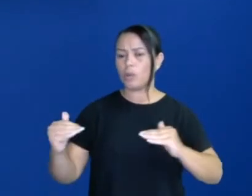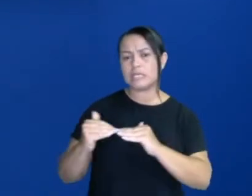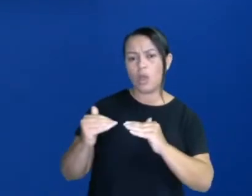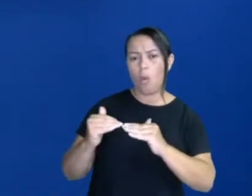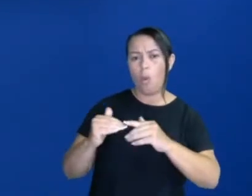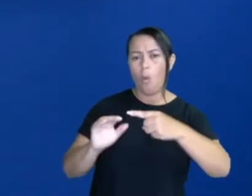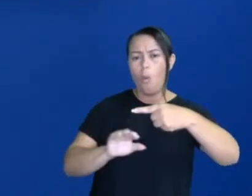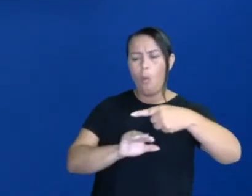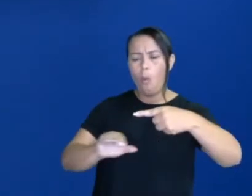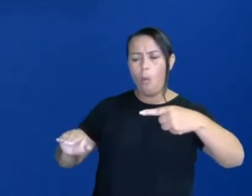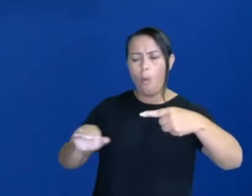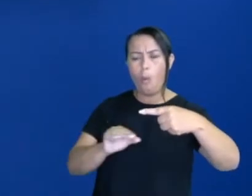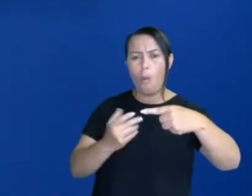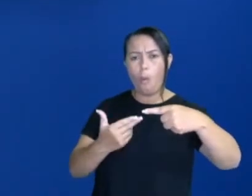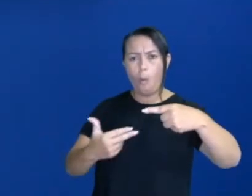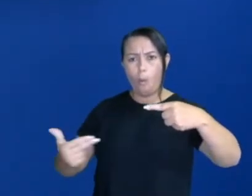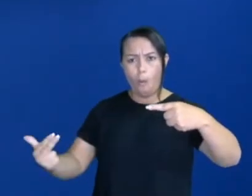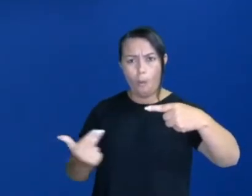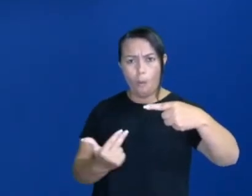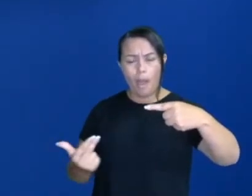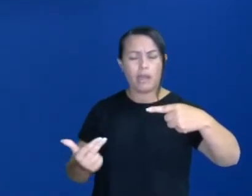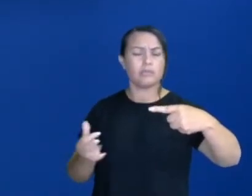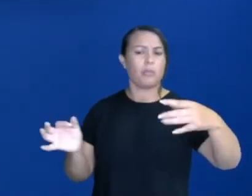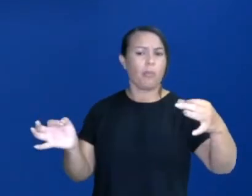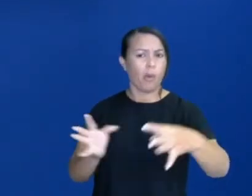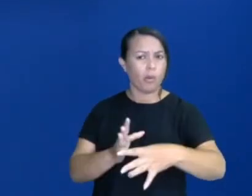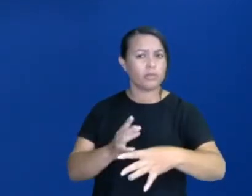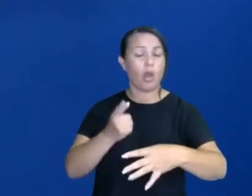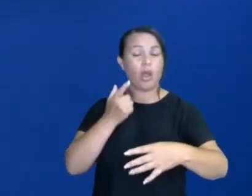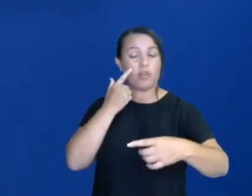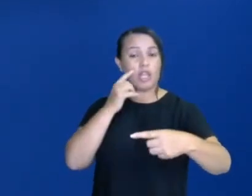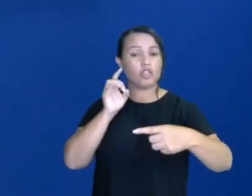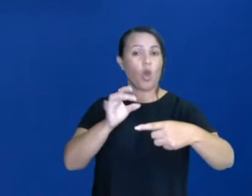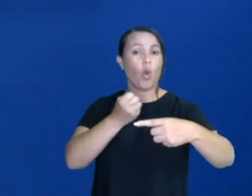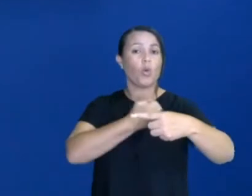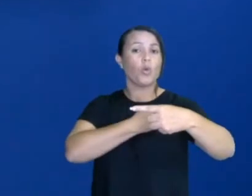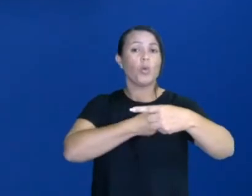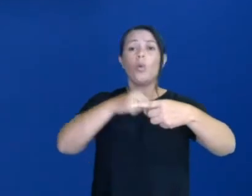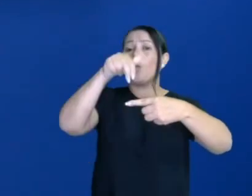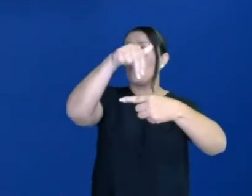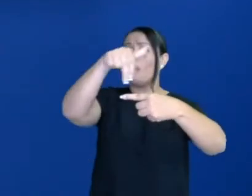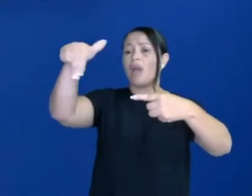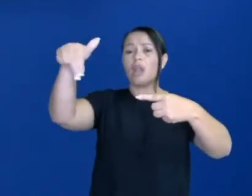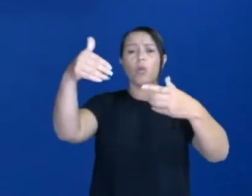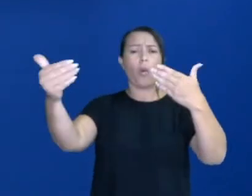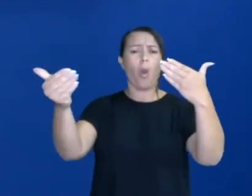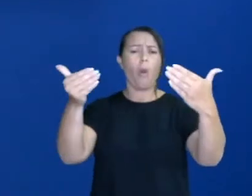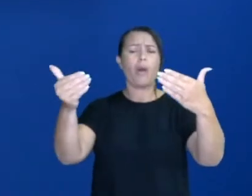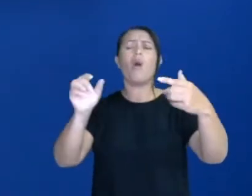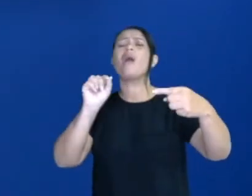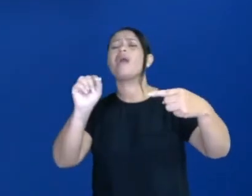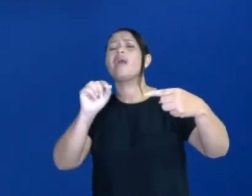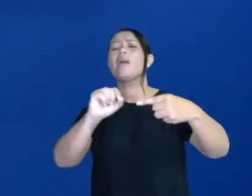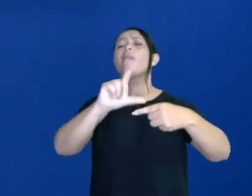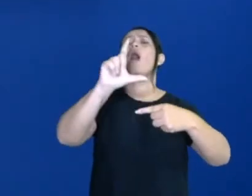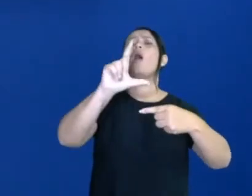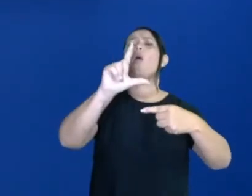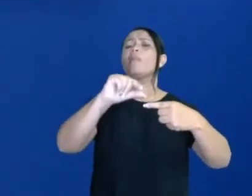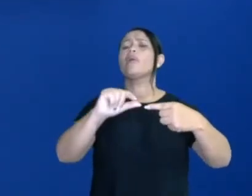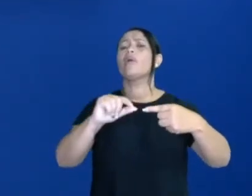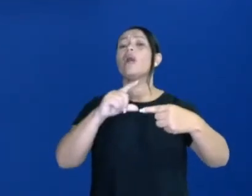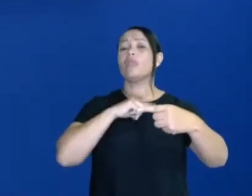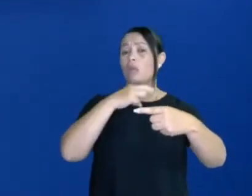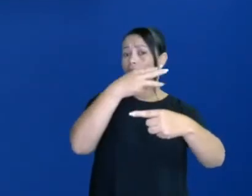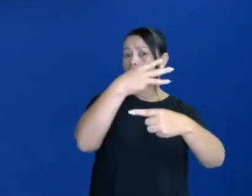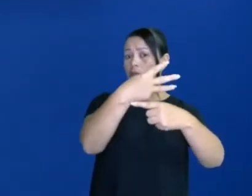iguais, são iguais, pronto. Agora, então, eu só vou olhar o numerador e comparar. Quem é maior? Nesse caso aqui, eu